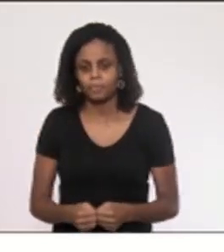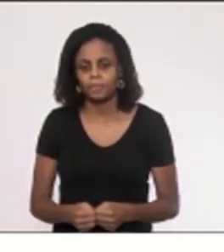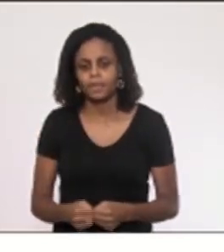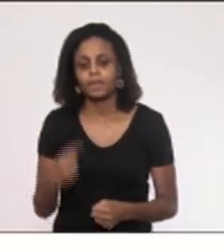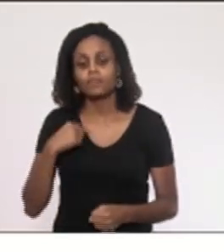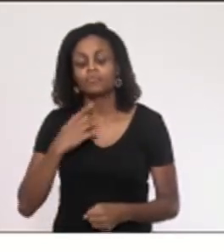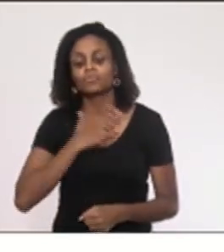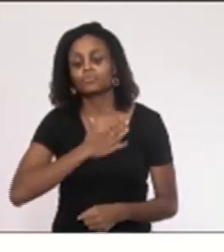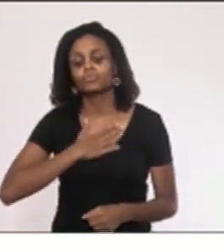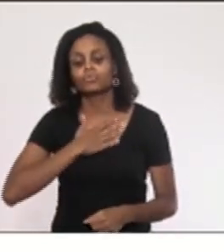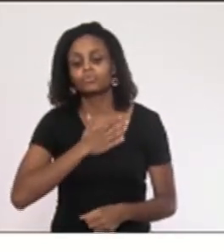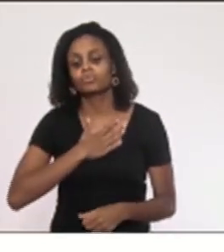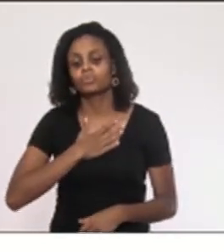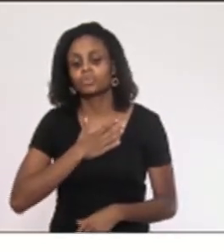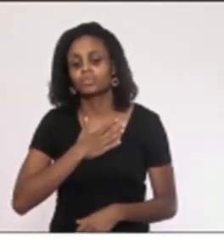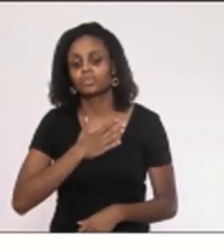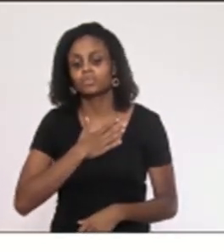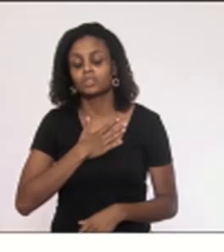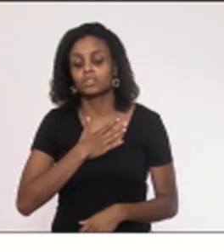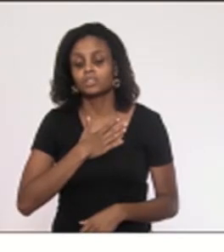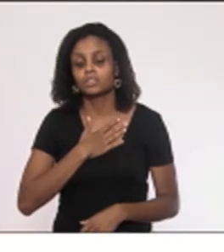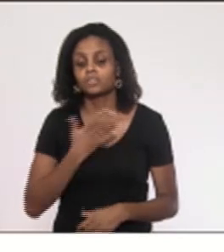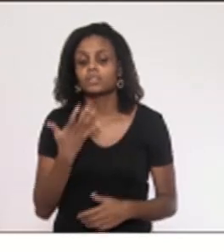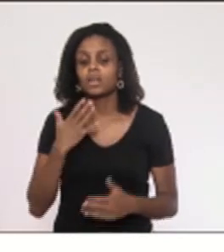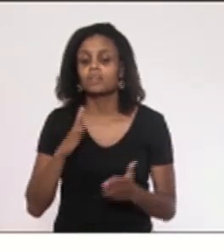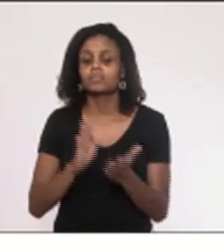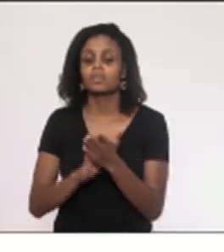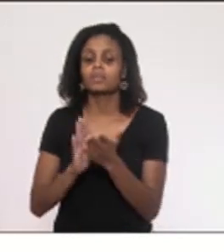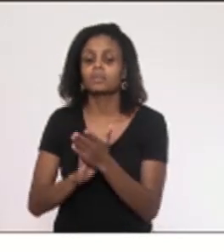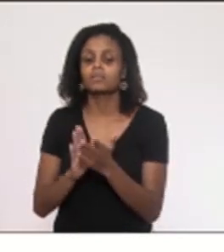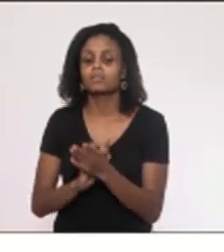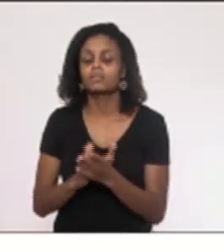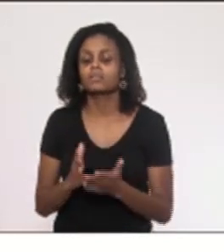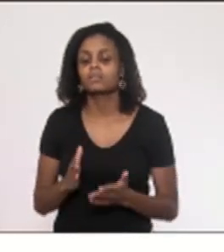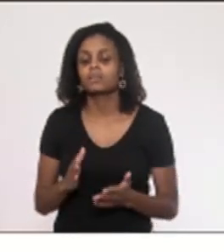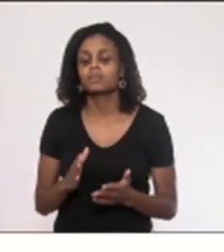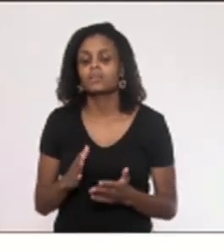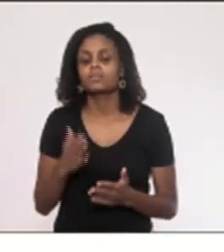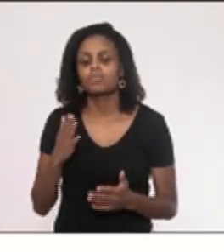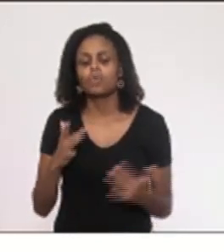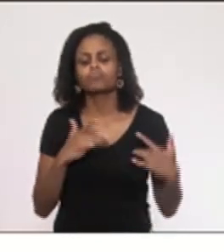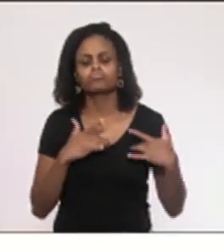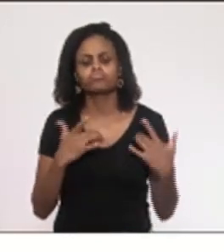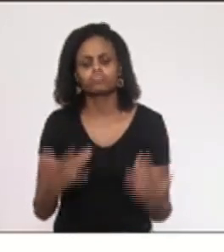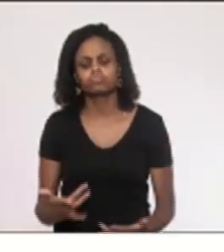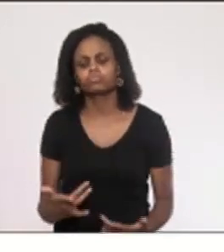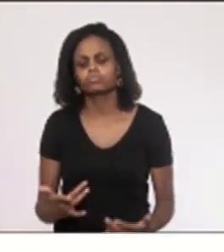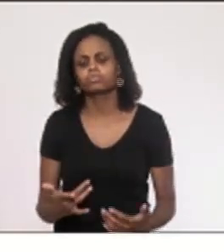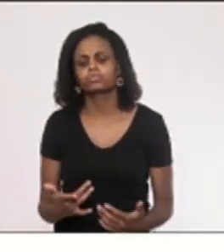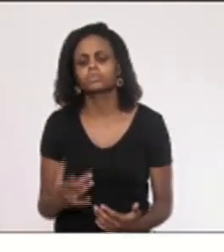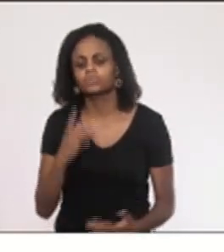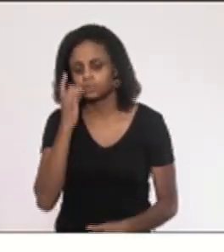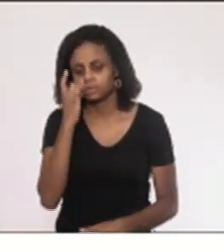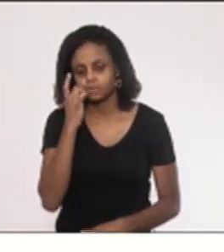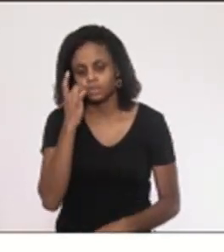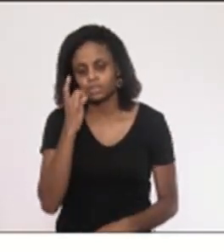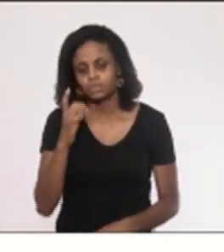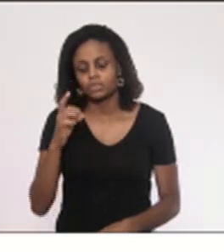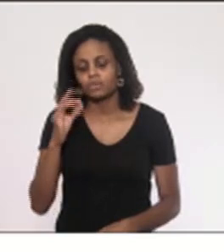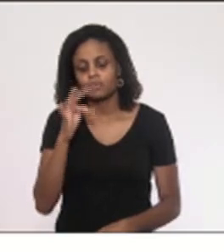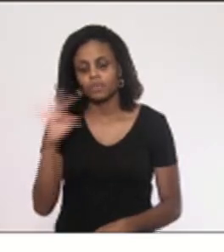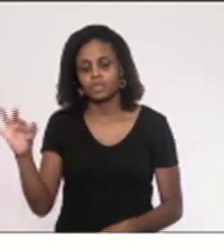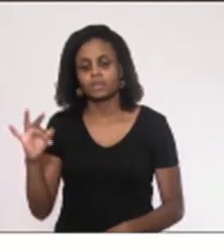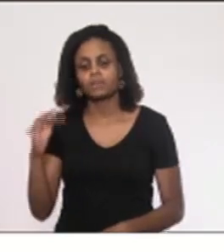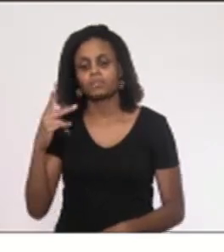muito satisfeito e quero saudar, parabenizar o gesto do deputado federal